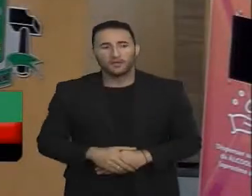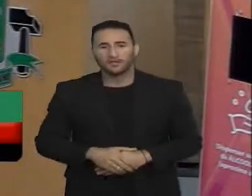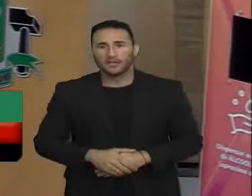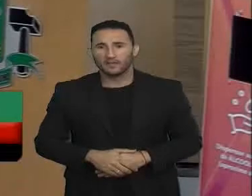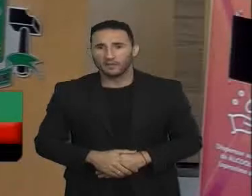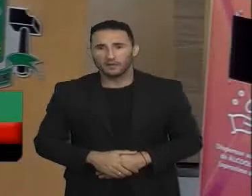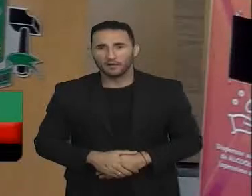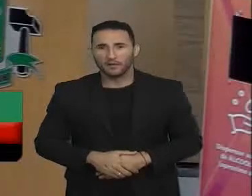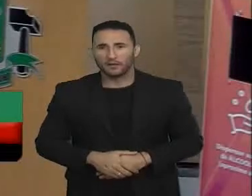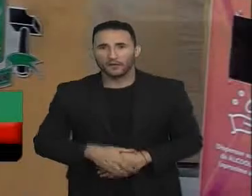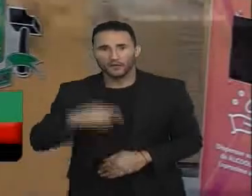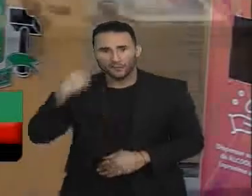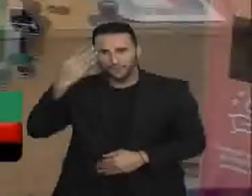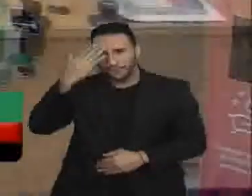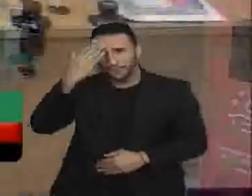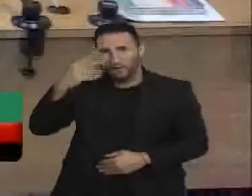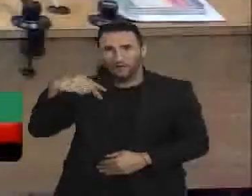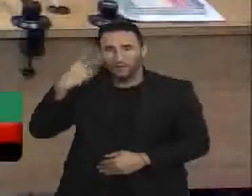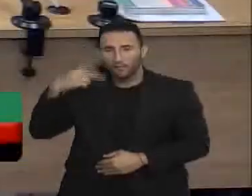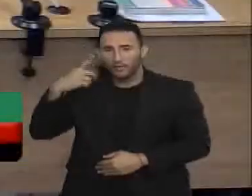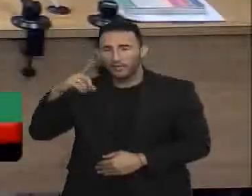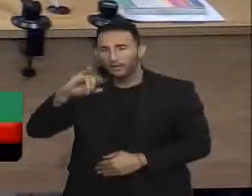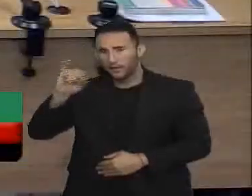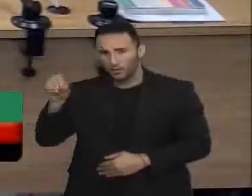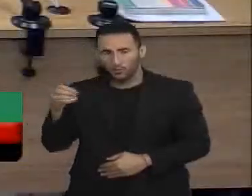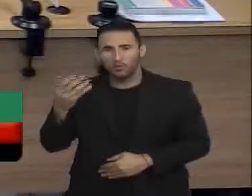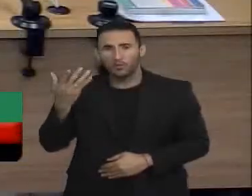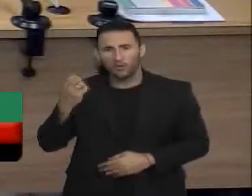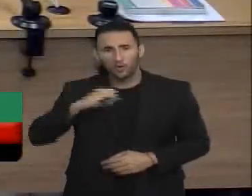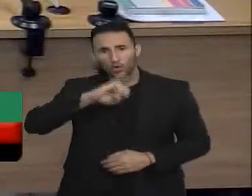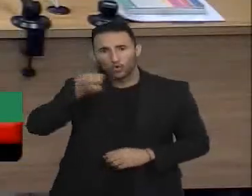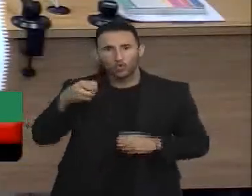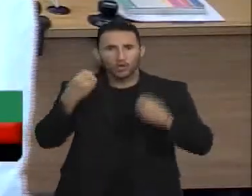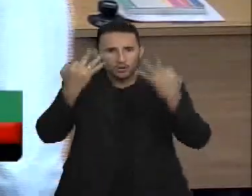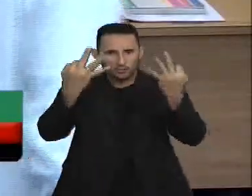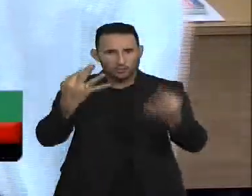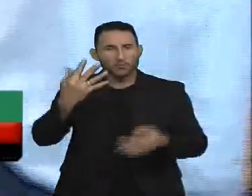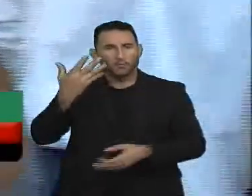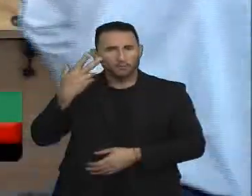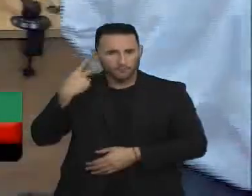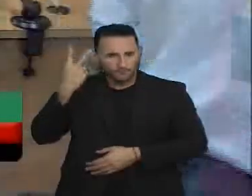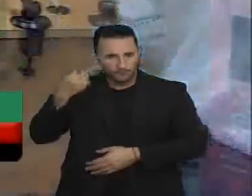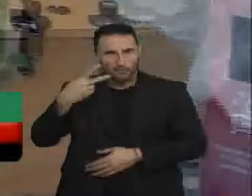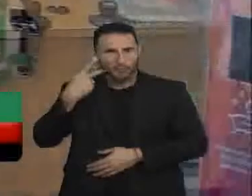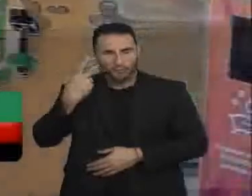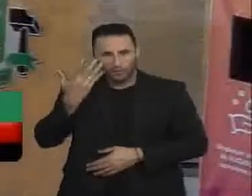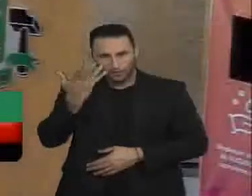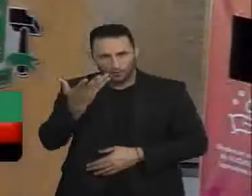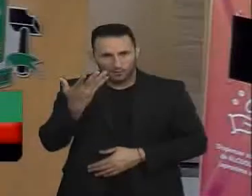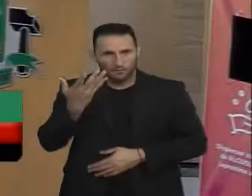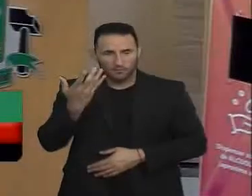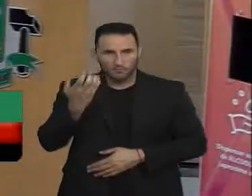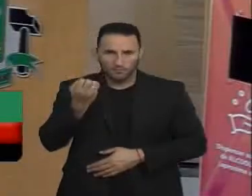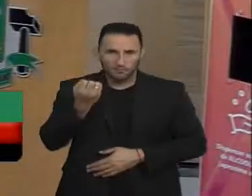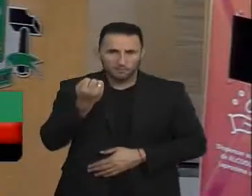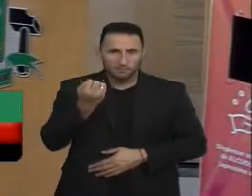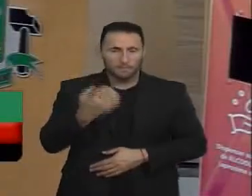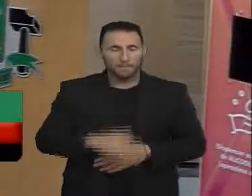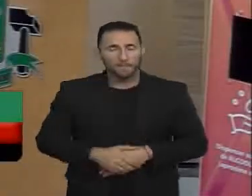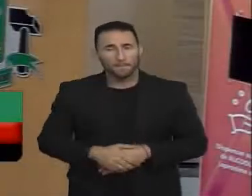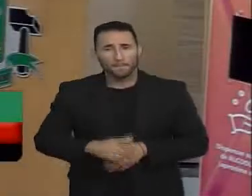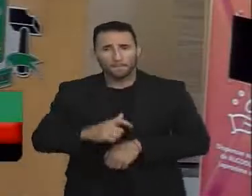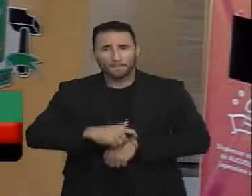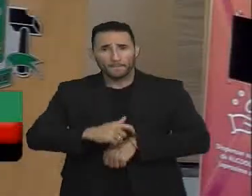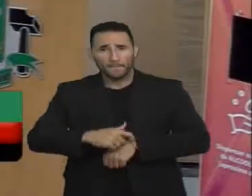Agradeço, vereador Délbio. Para justificar, a vereadora Juliana Dativoz. Vossa Excelência dispõe de